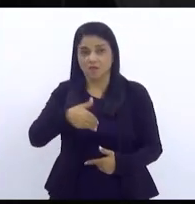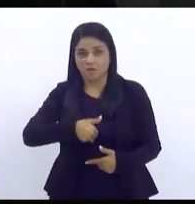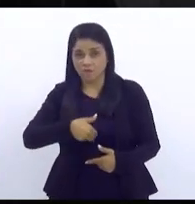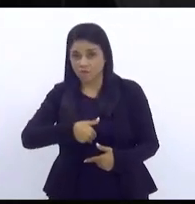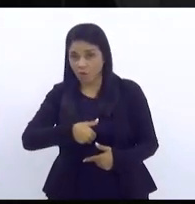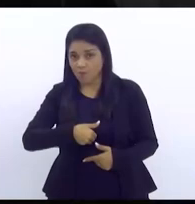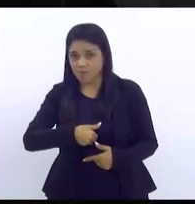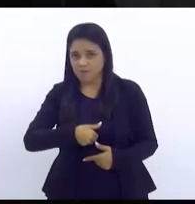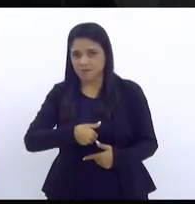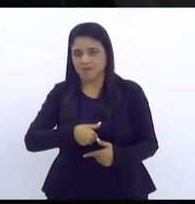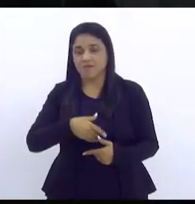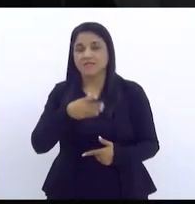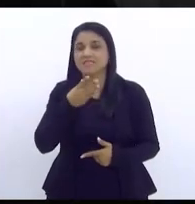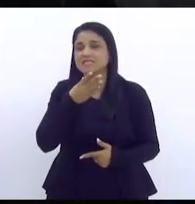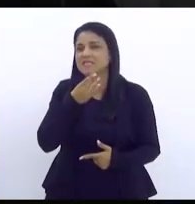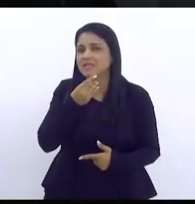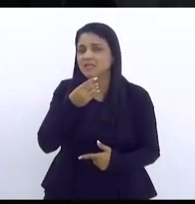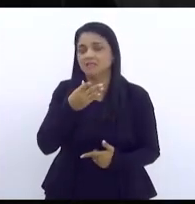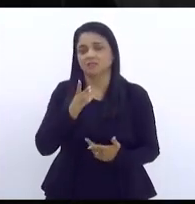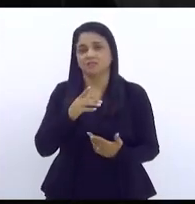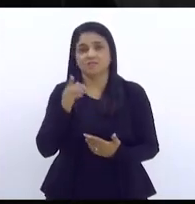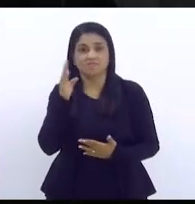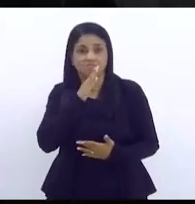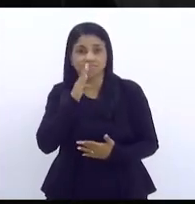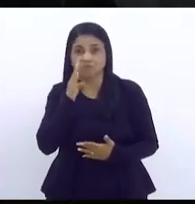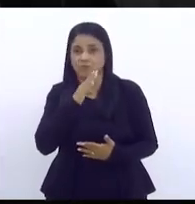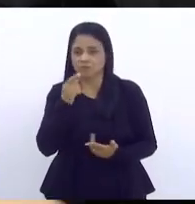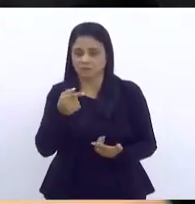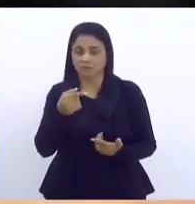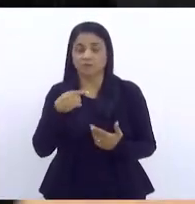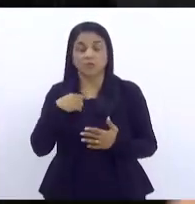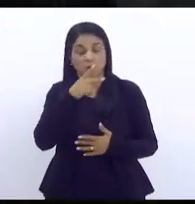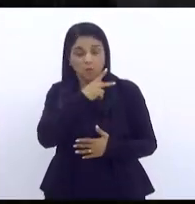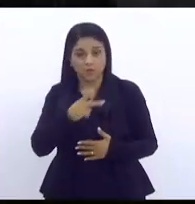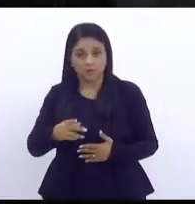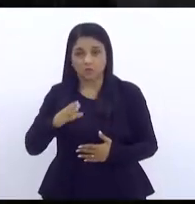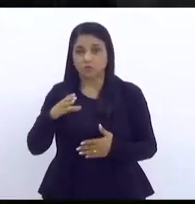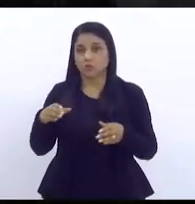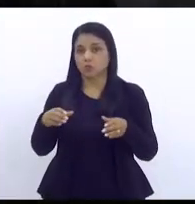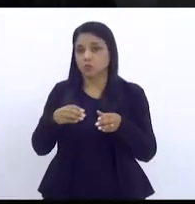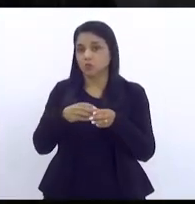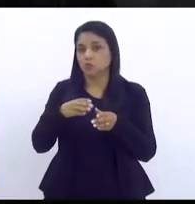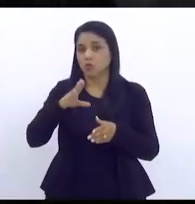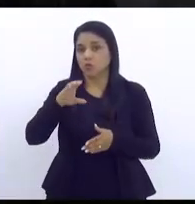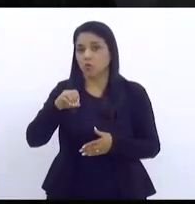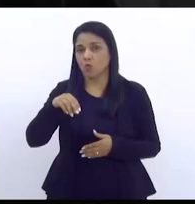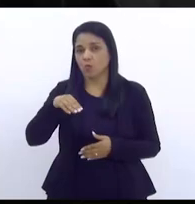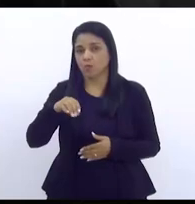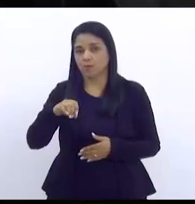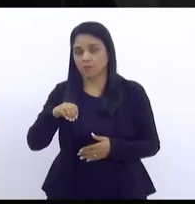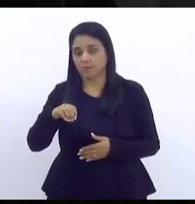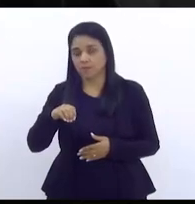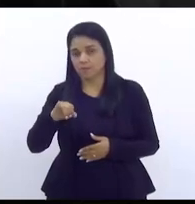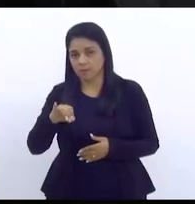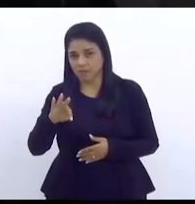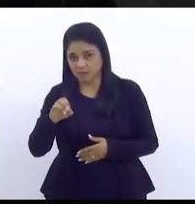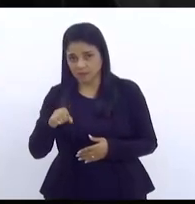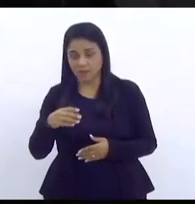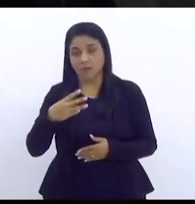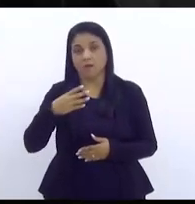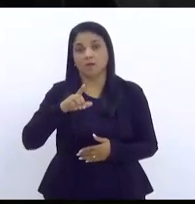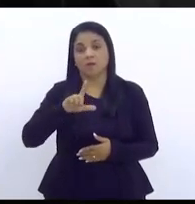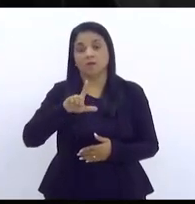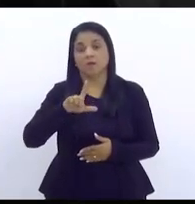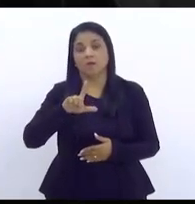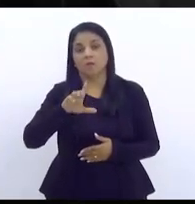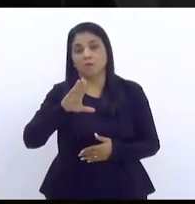urgente é para ontem né e estou como presidente do comitê de monitoramento do Bloco quatro ou seja a área que tem mais né Eh